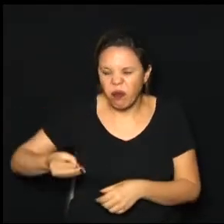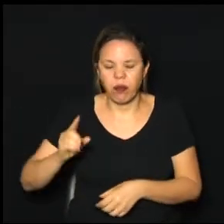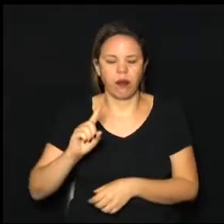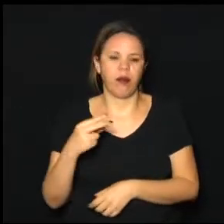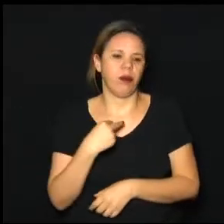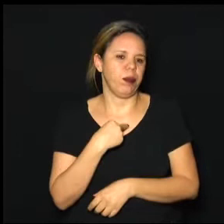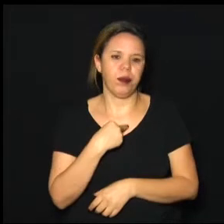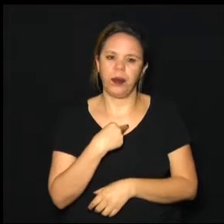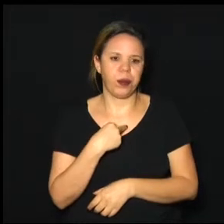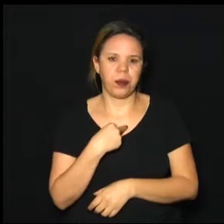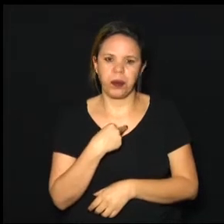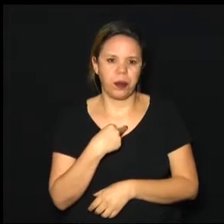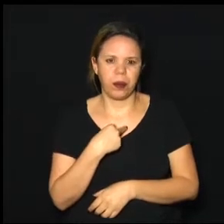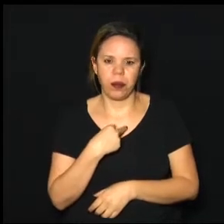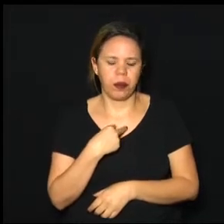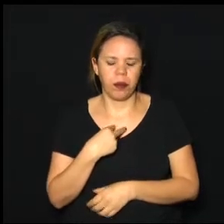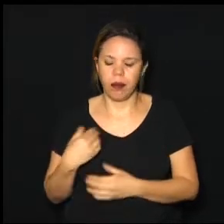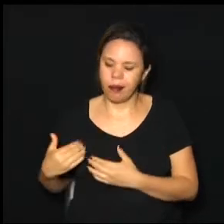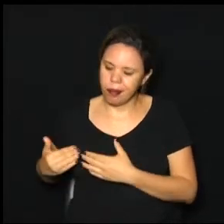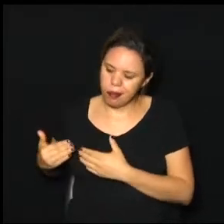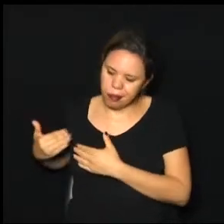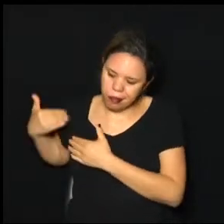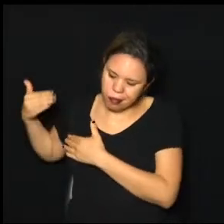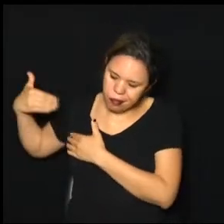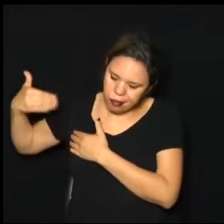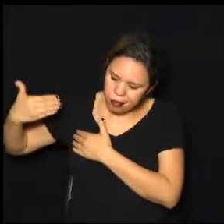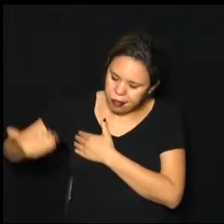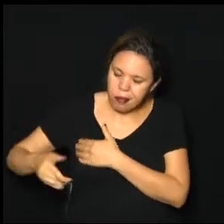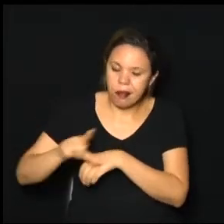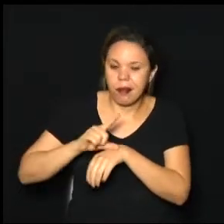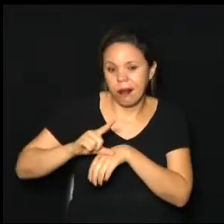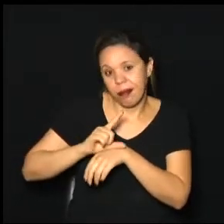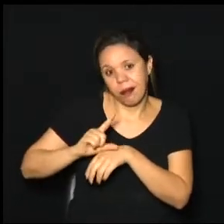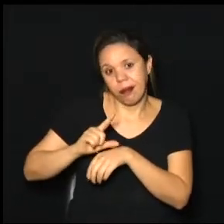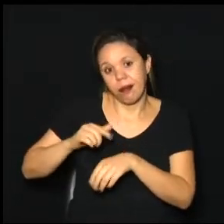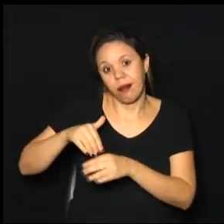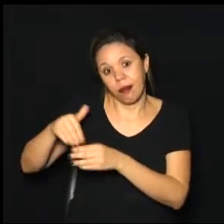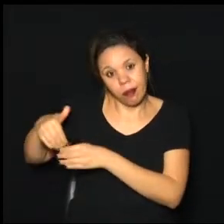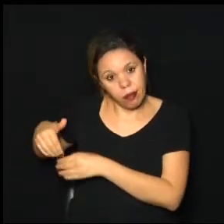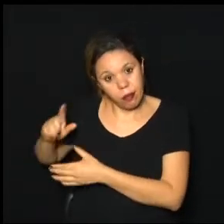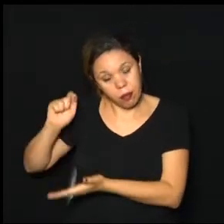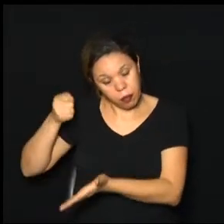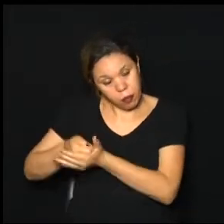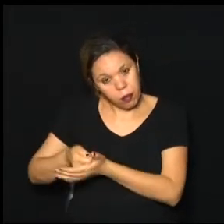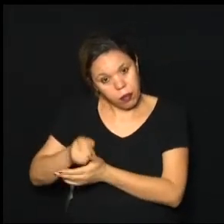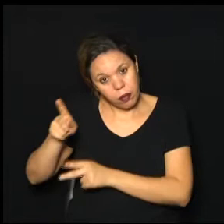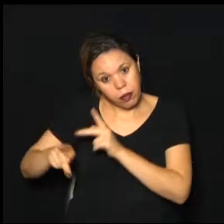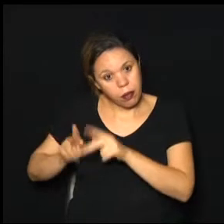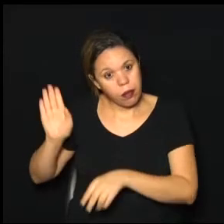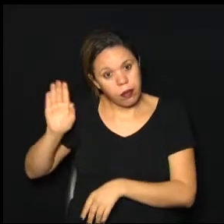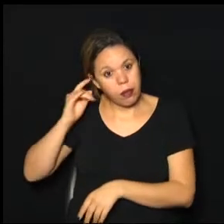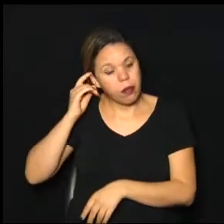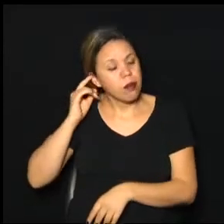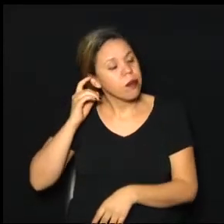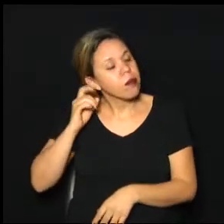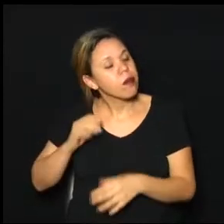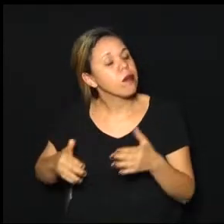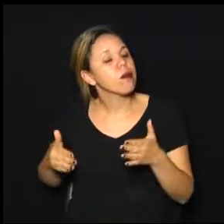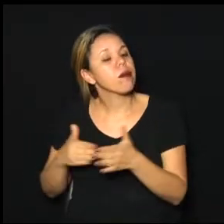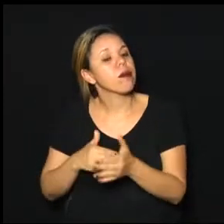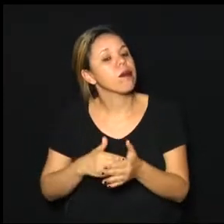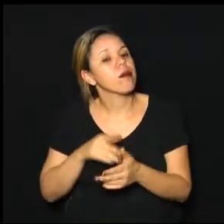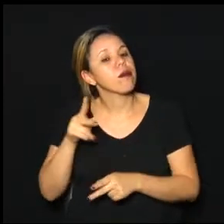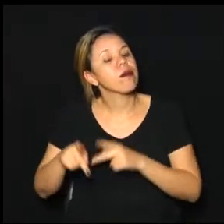ele não pode. Não é de hoje que a legislação eleitoral impõe aos candidatos um limite. Então,